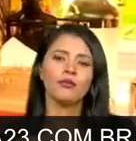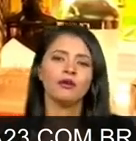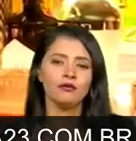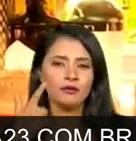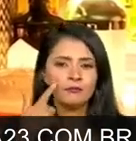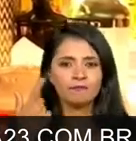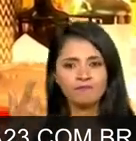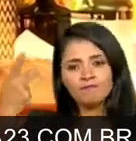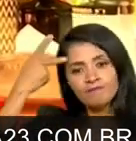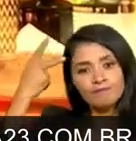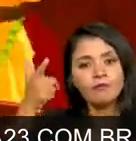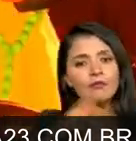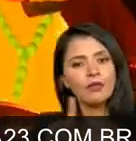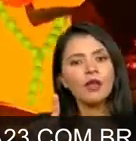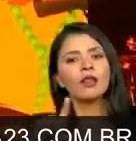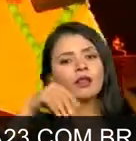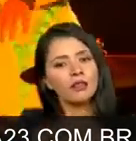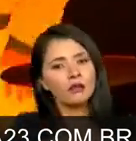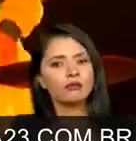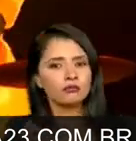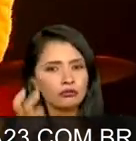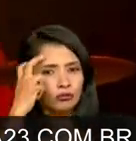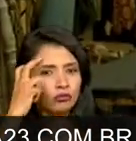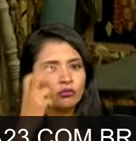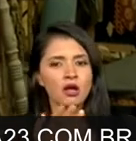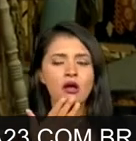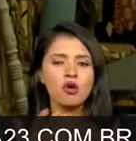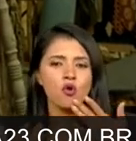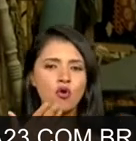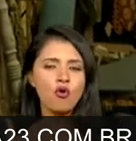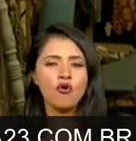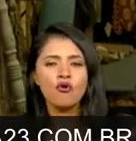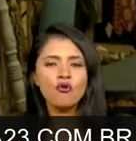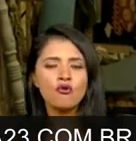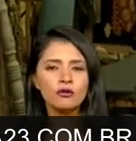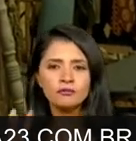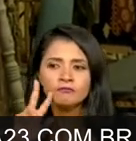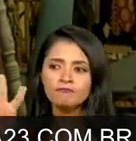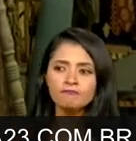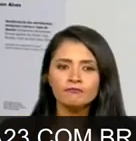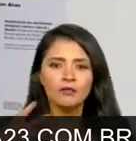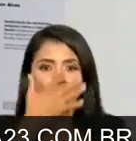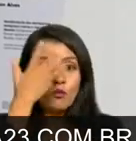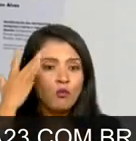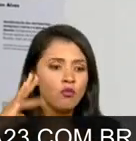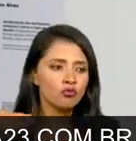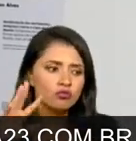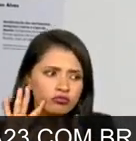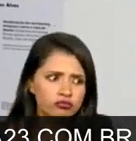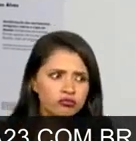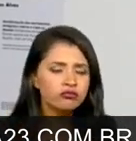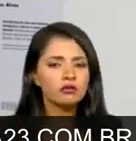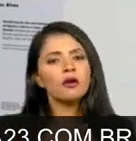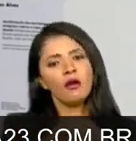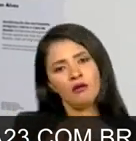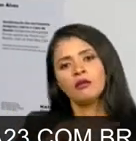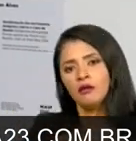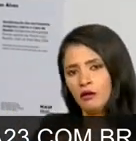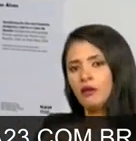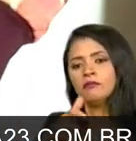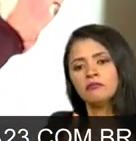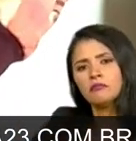São Paulo concentra culturas, cores e olhares do mundo inteiro. Aqui tem espaço